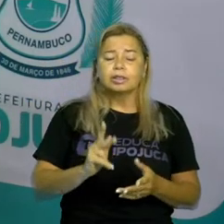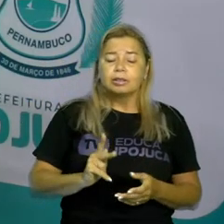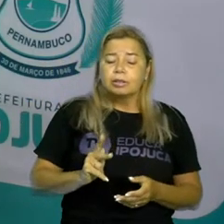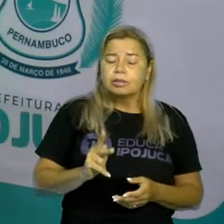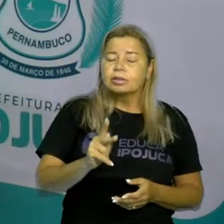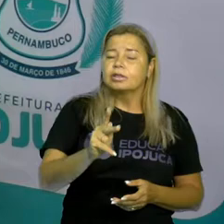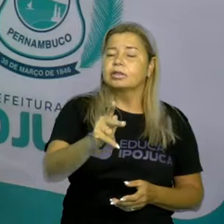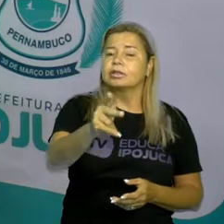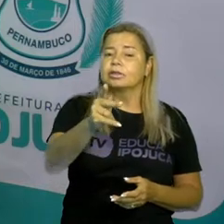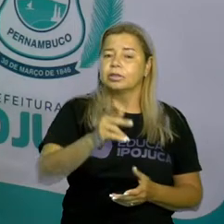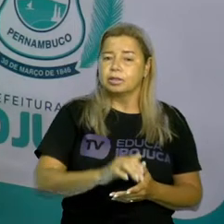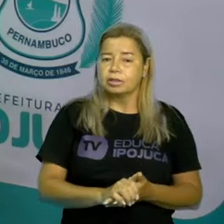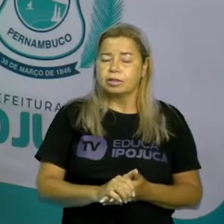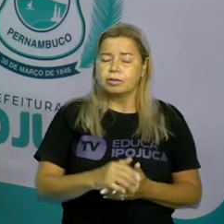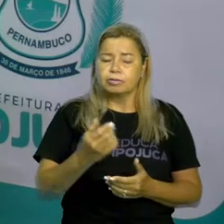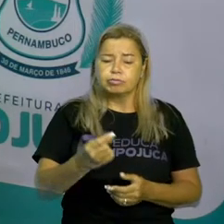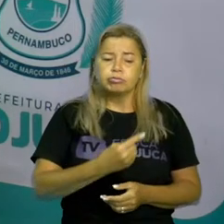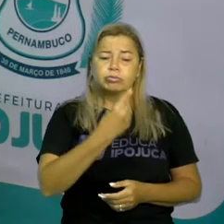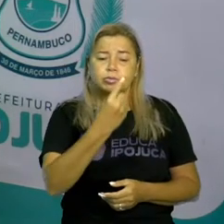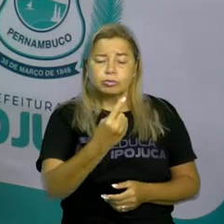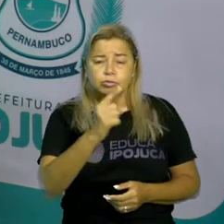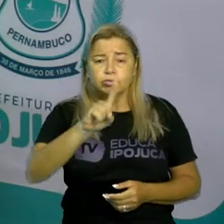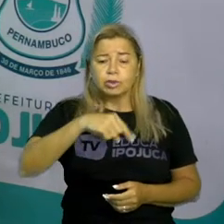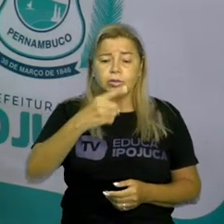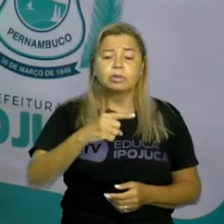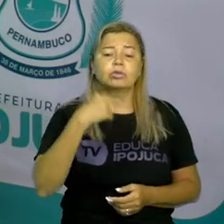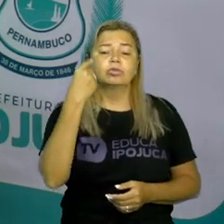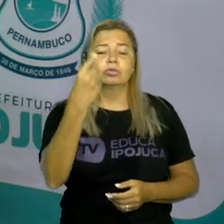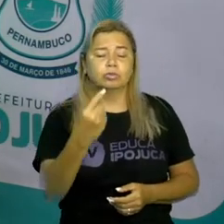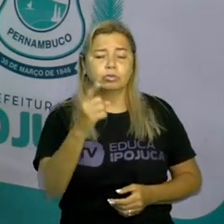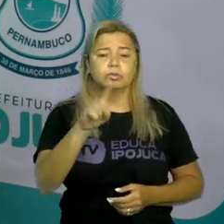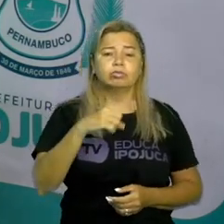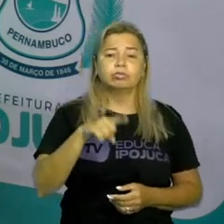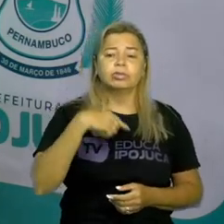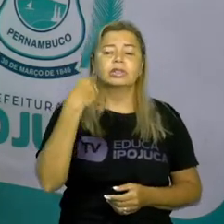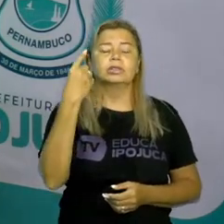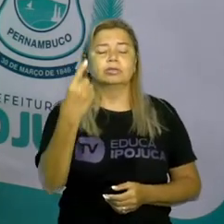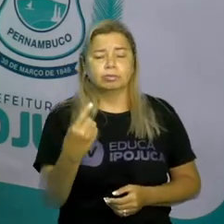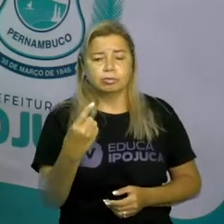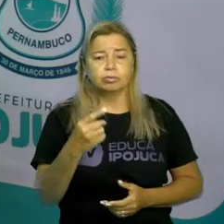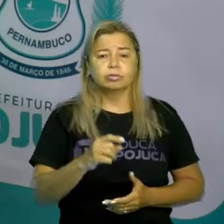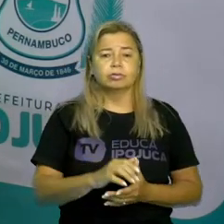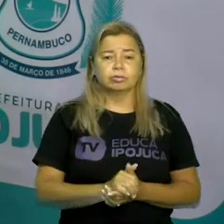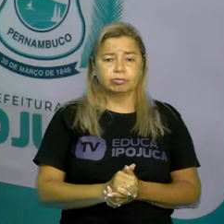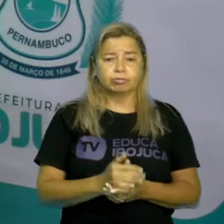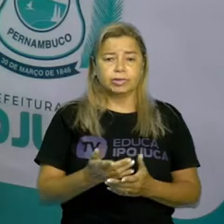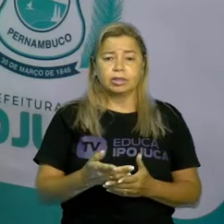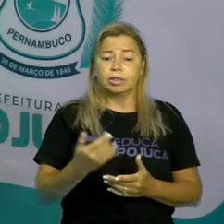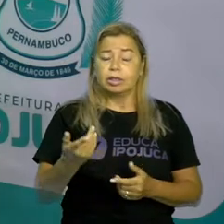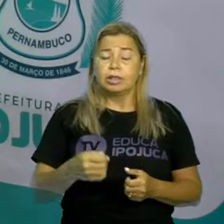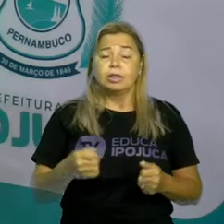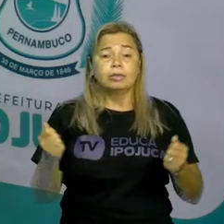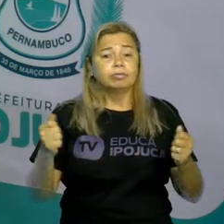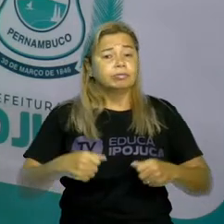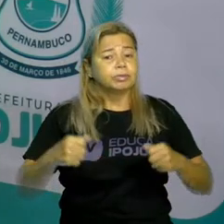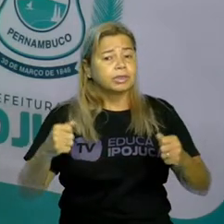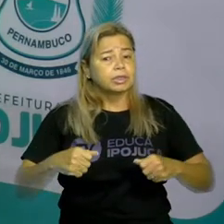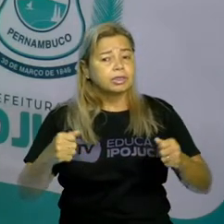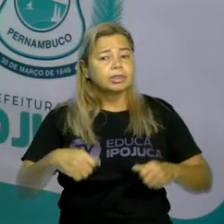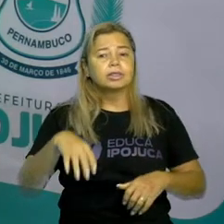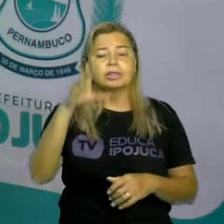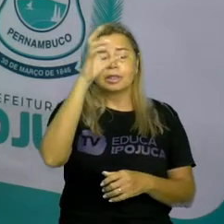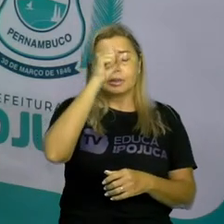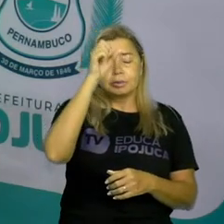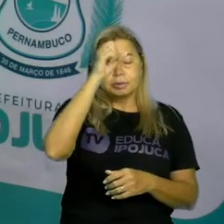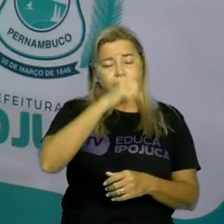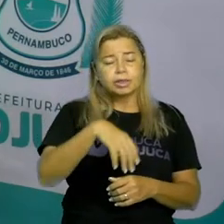a gente aprende um e a partir desse que a gente aprendeu a gente pode aprender o outro mas se a gente não aprendeu o interior que